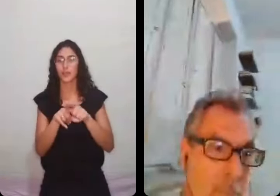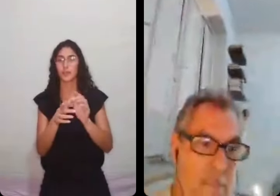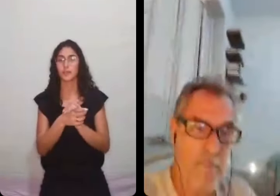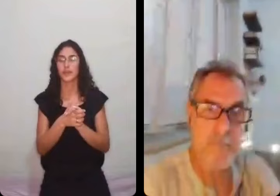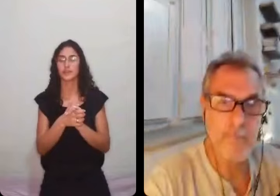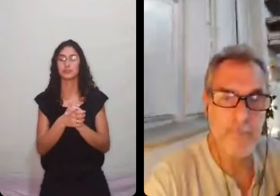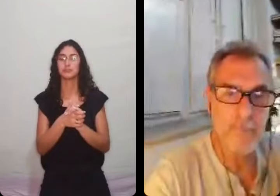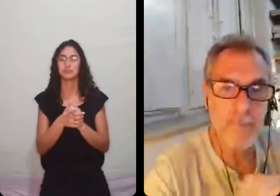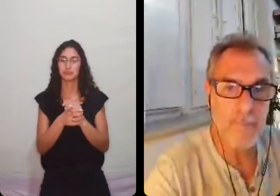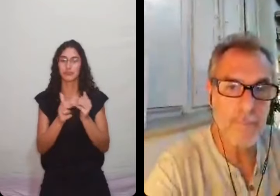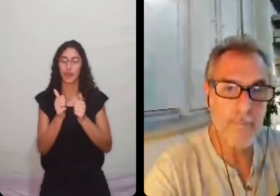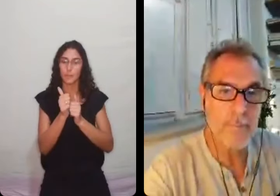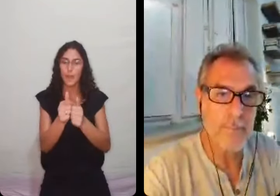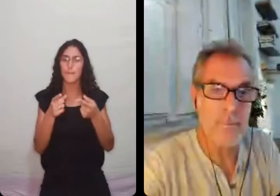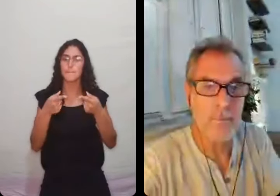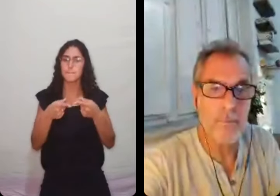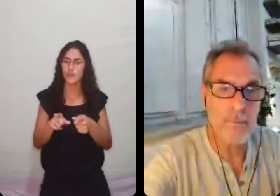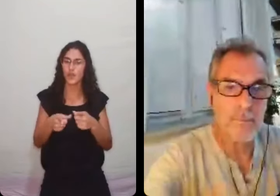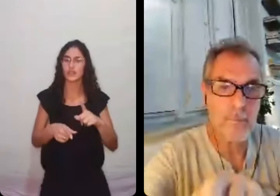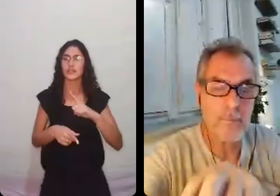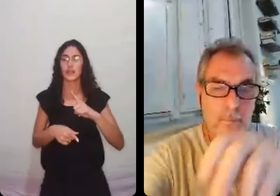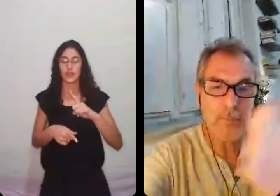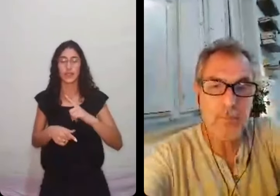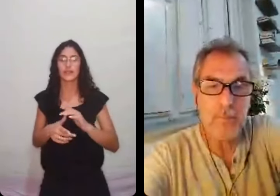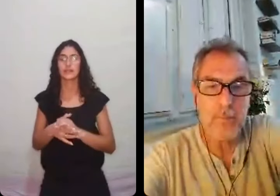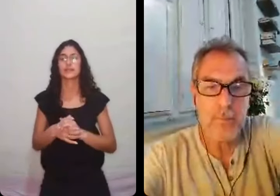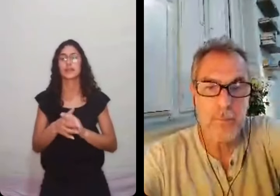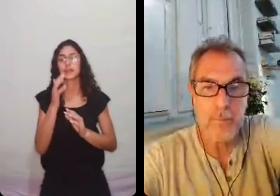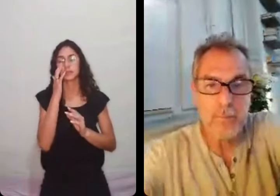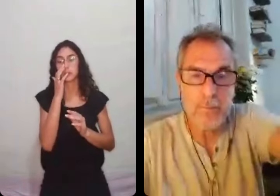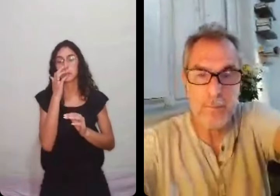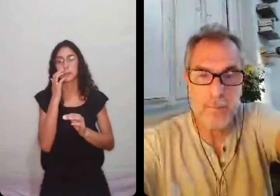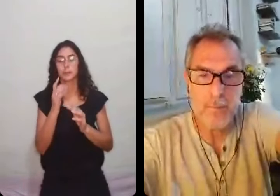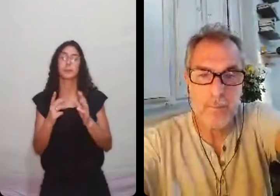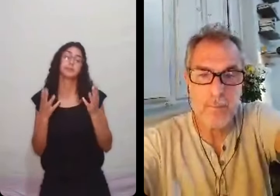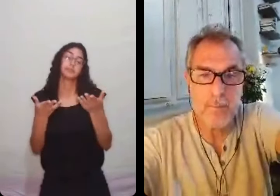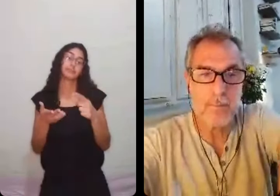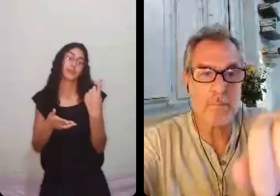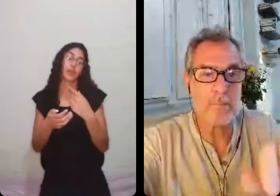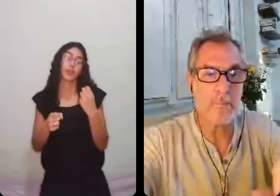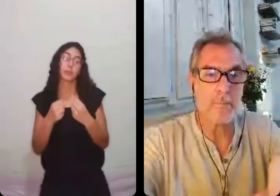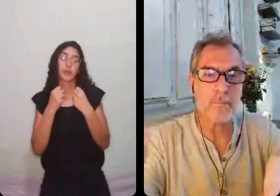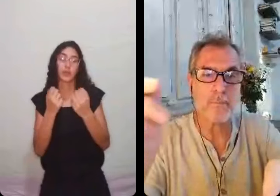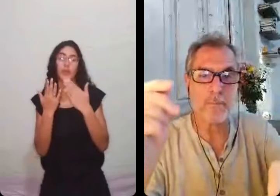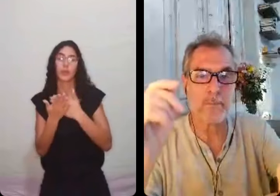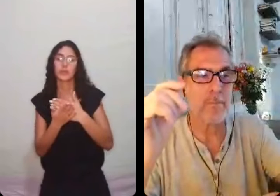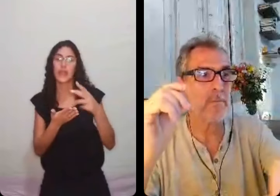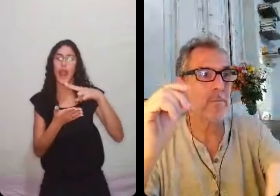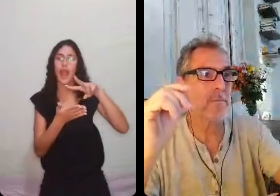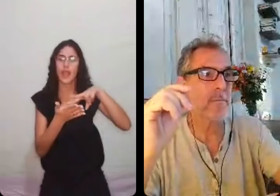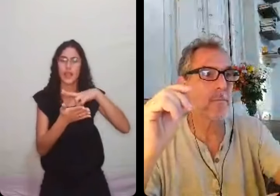provocações do Ailton Krenak para poder, a partir da dança, a partir da arte,